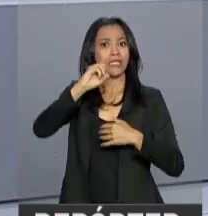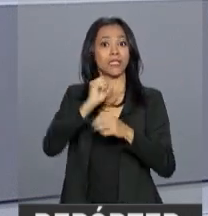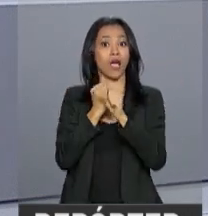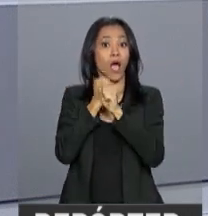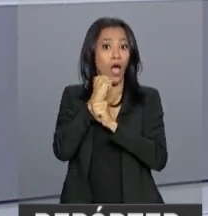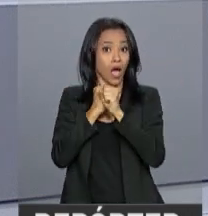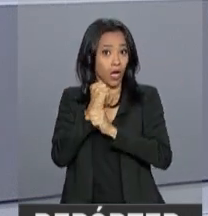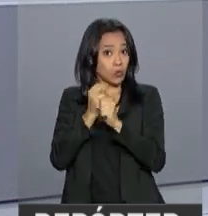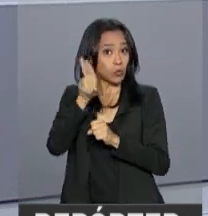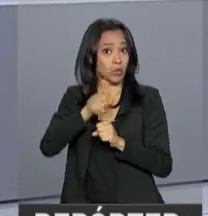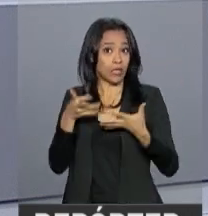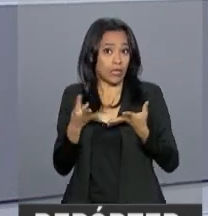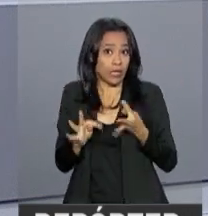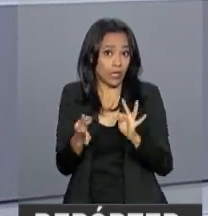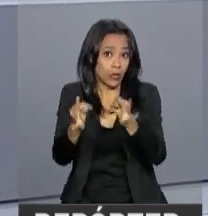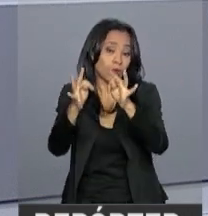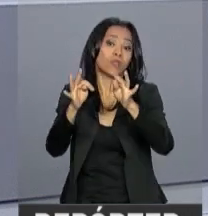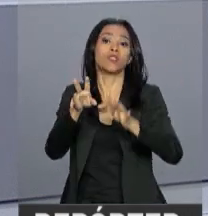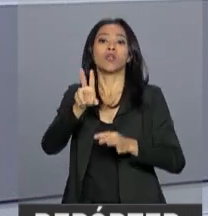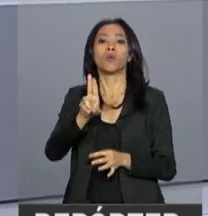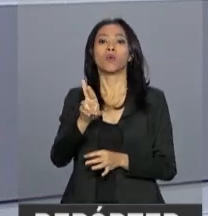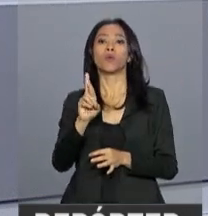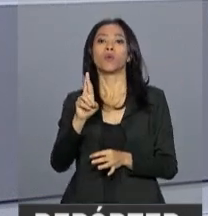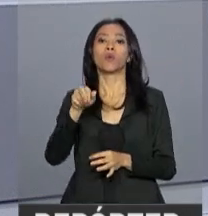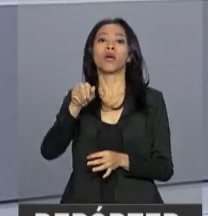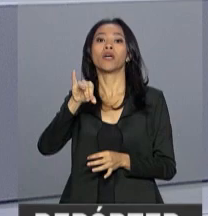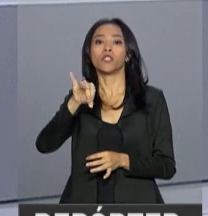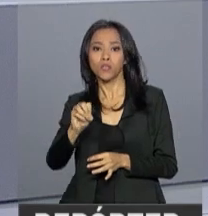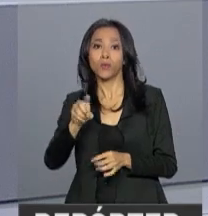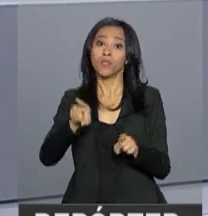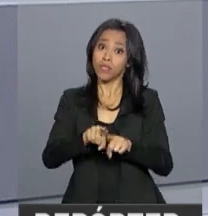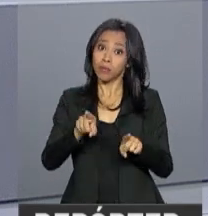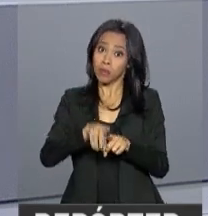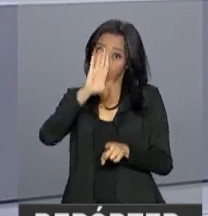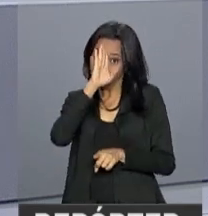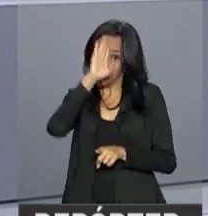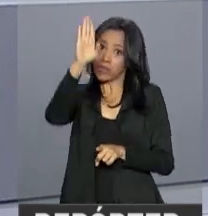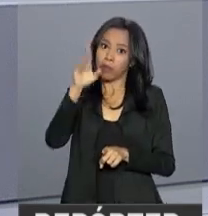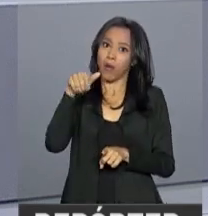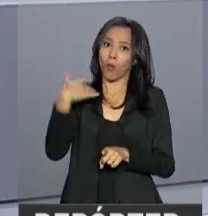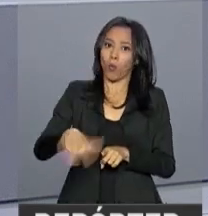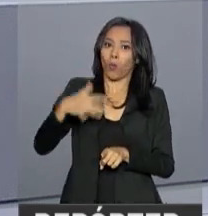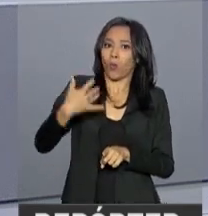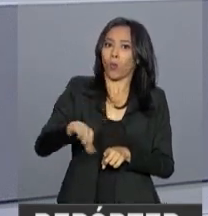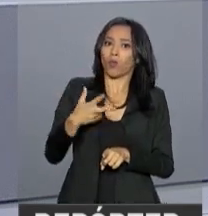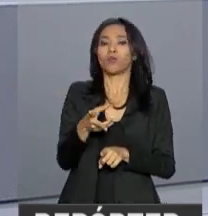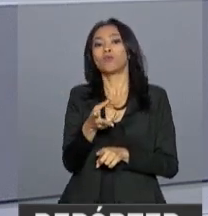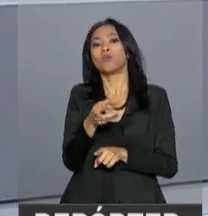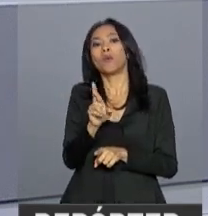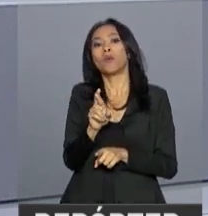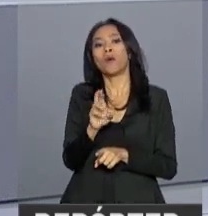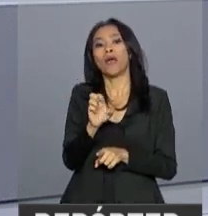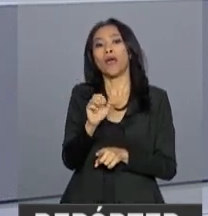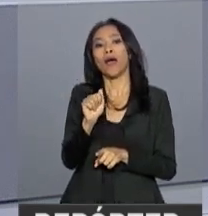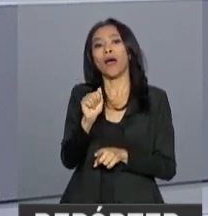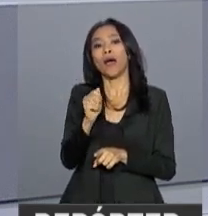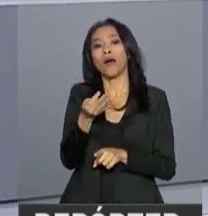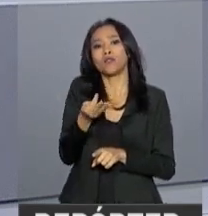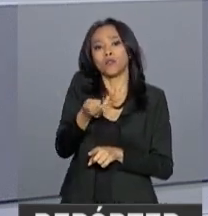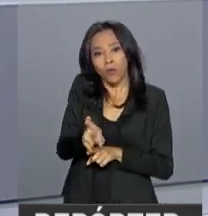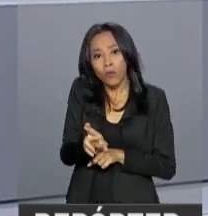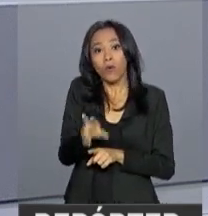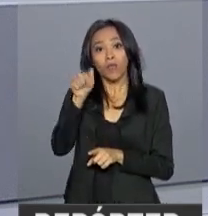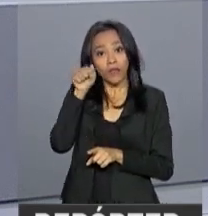urânio e também participou do lançamento da pedra fundamental do reator multipropósito brasileiro o rmb